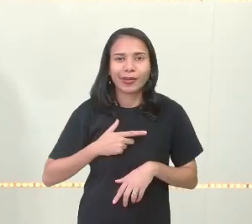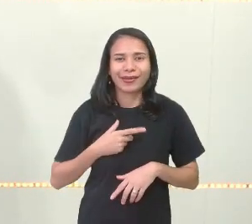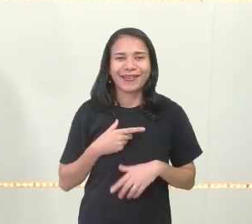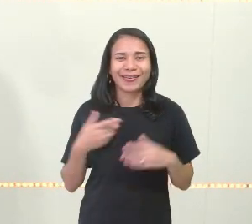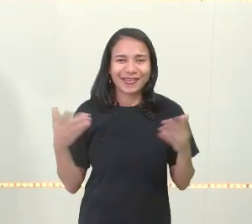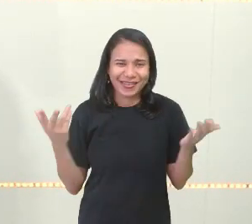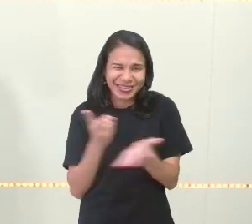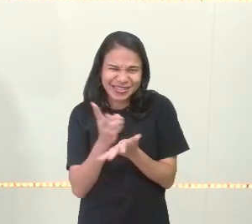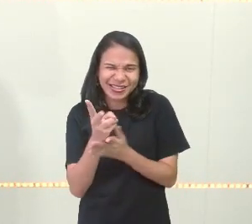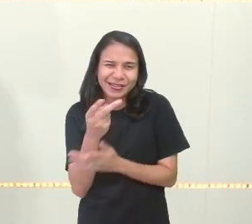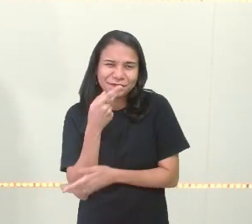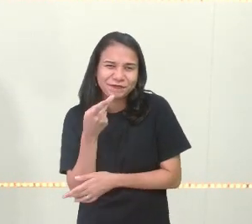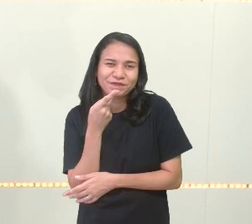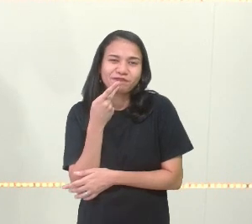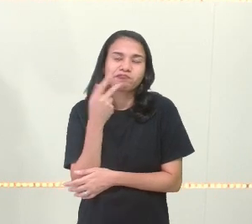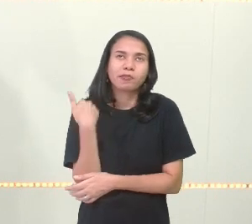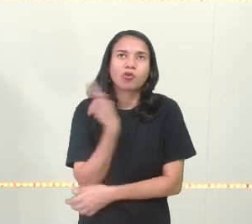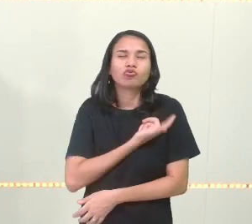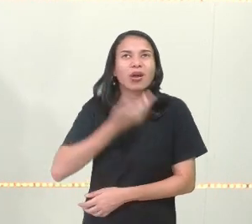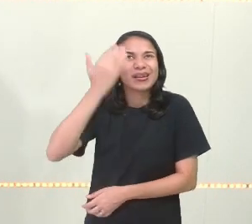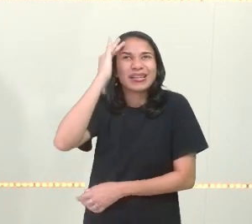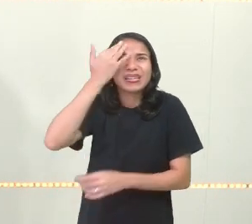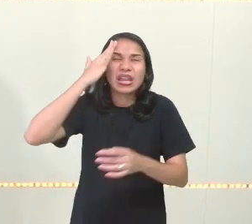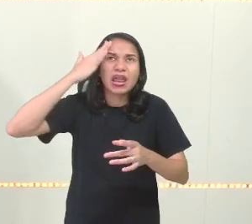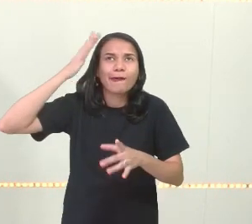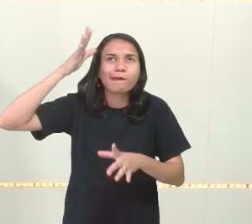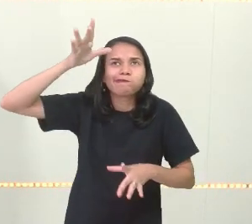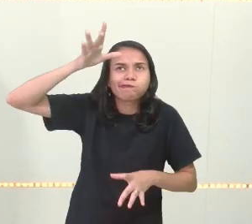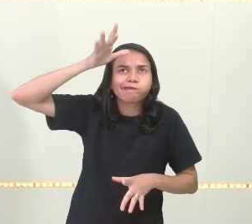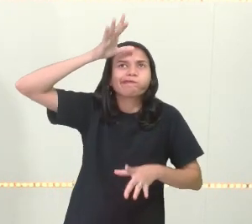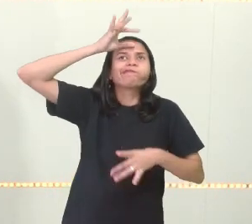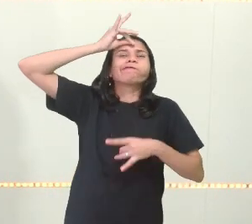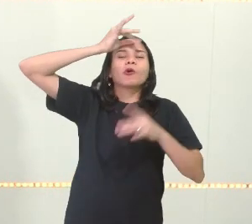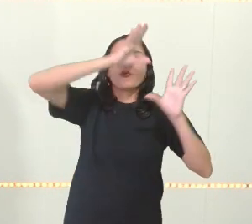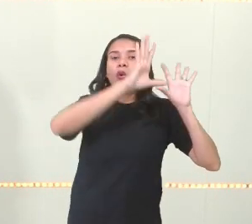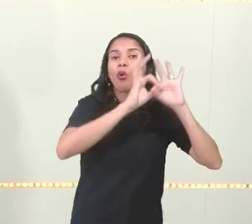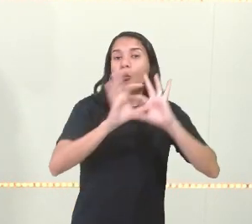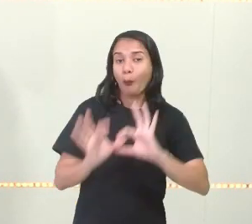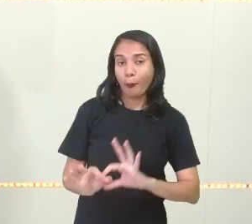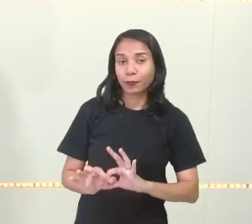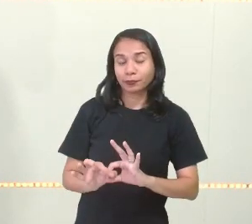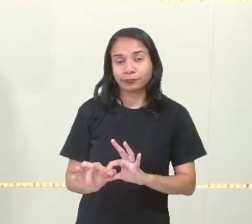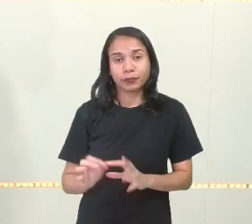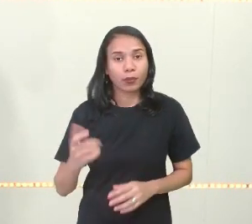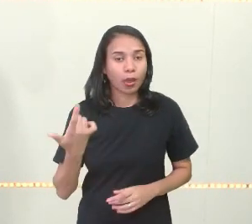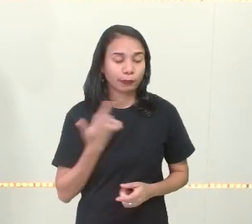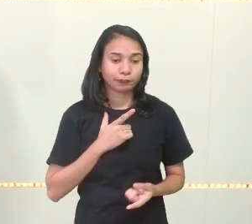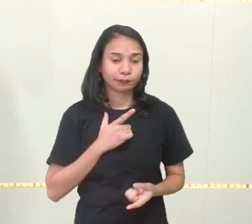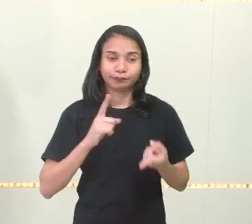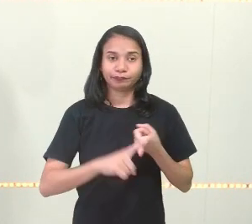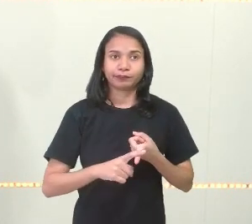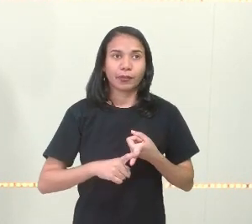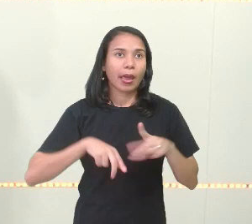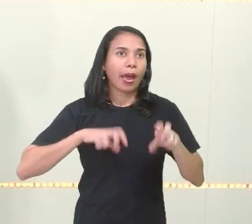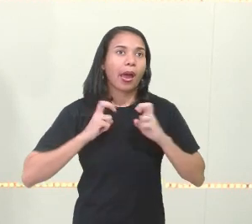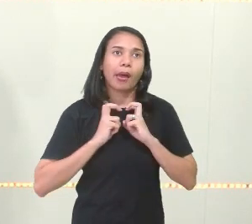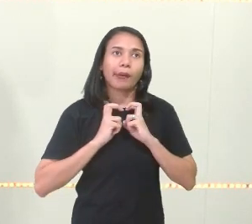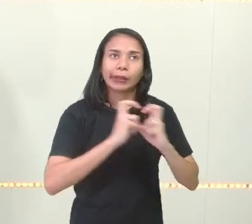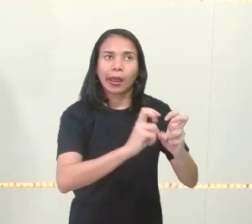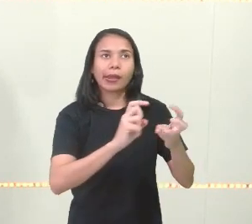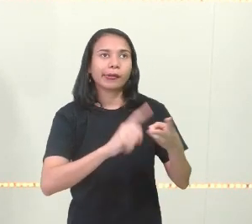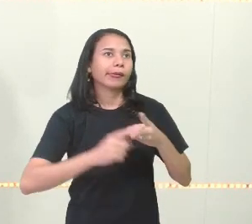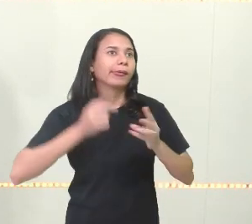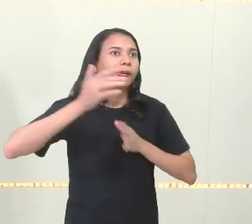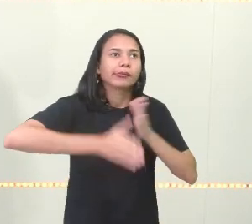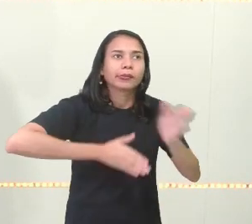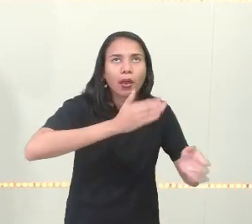eu sempre falo isso para a gente poder entender um pouquinho de como era naquela época. Não existia trem, não existia carro,